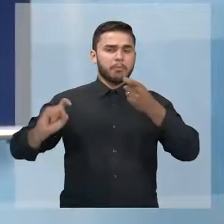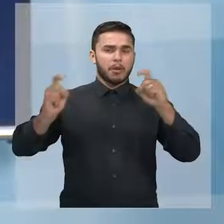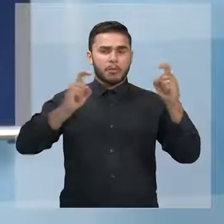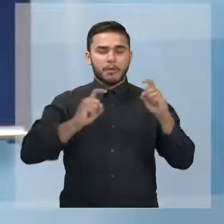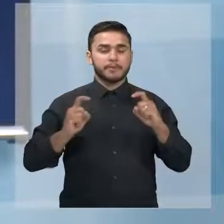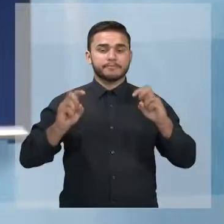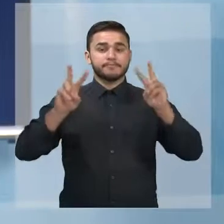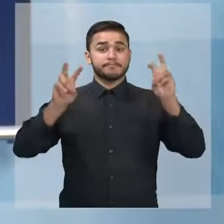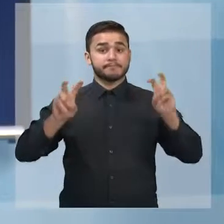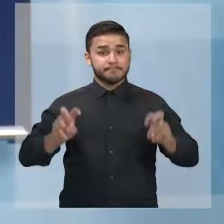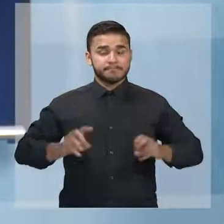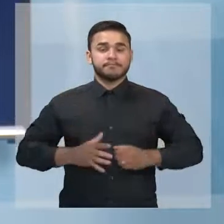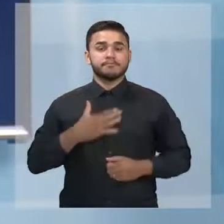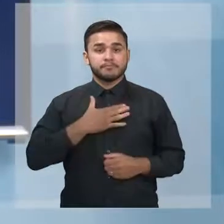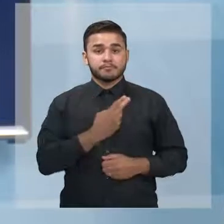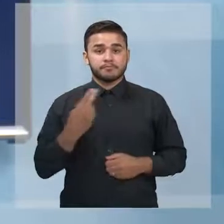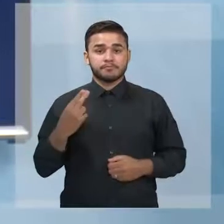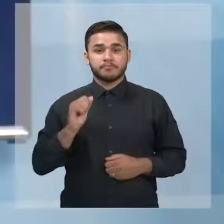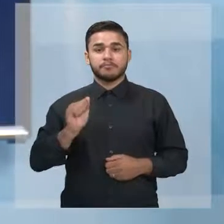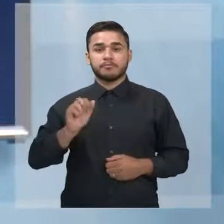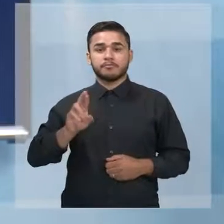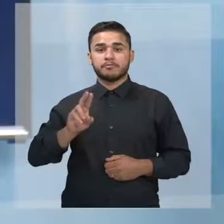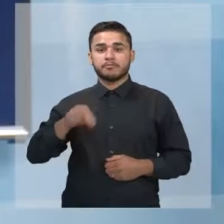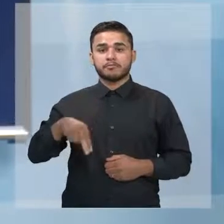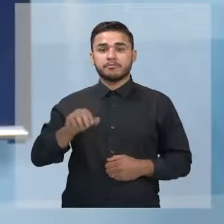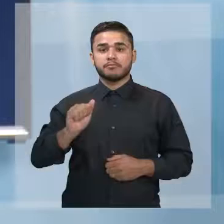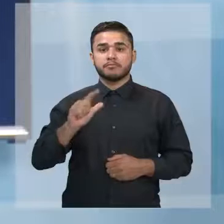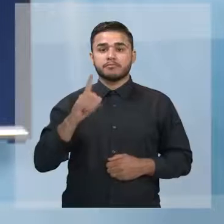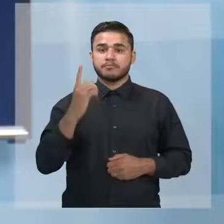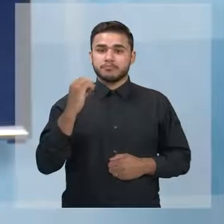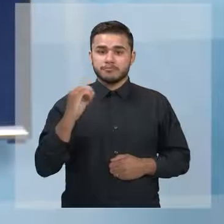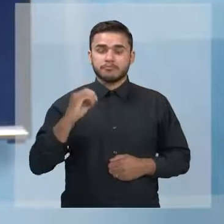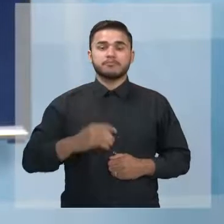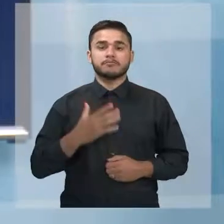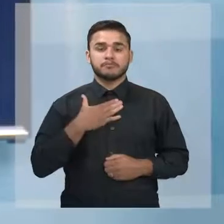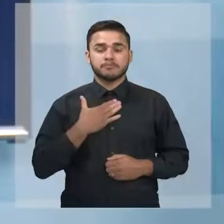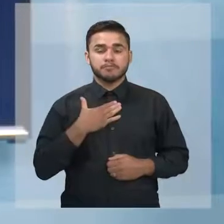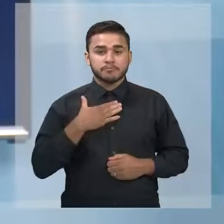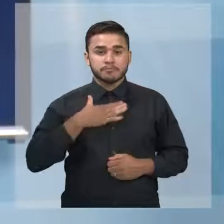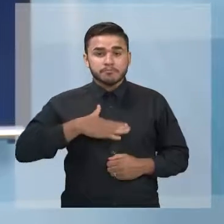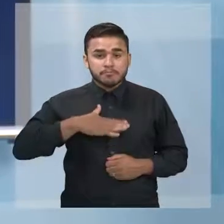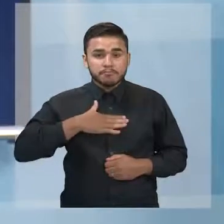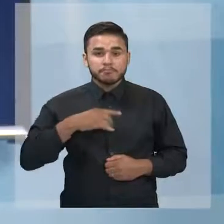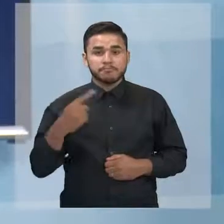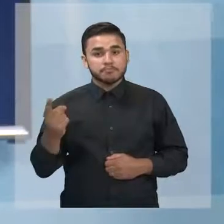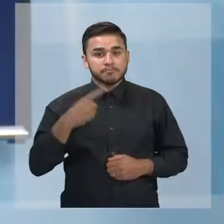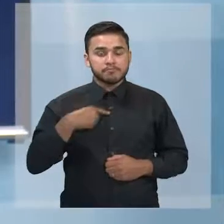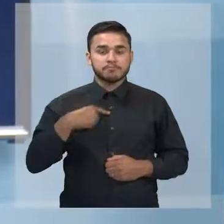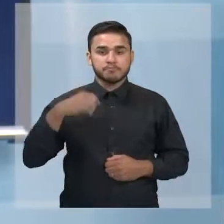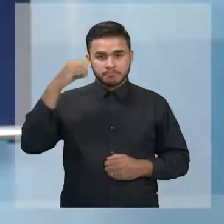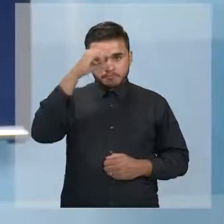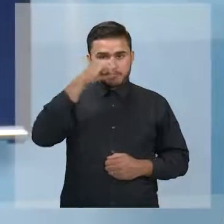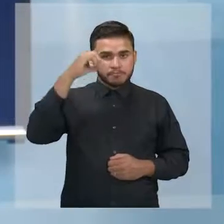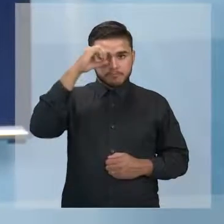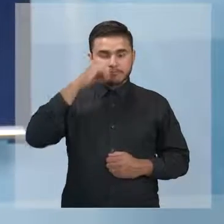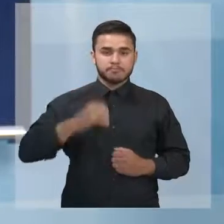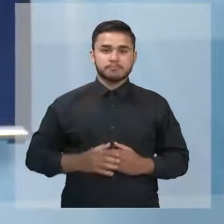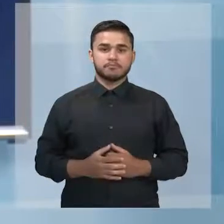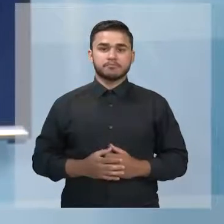temas que aqui abordamos. Eu sou Arnaldo Santos, peço a você, assinante, apenas um minuto para um rápido intervalo e já voltamos